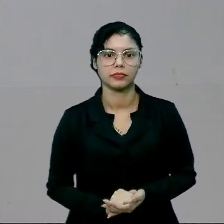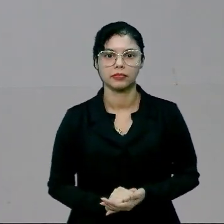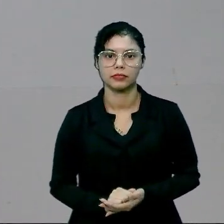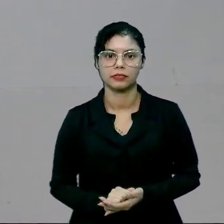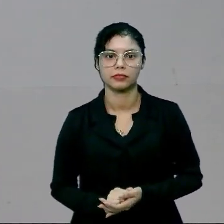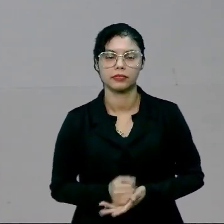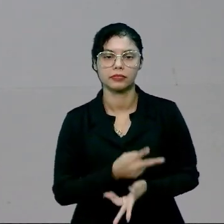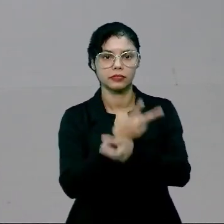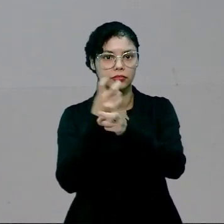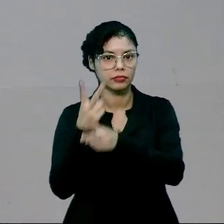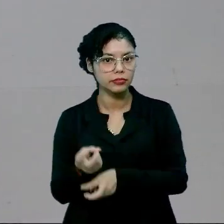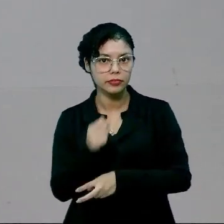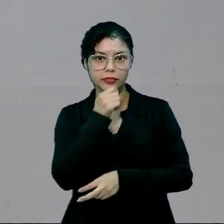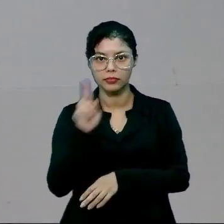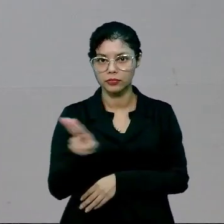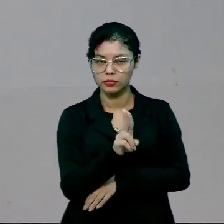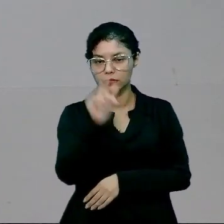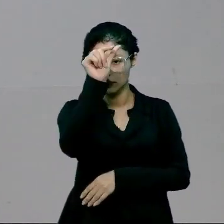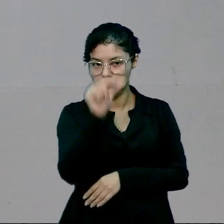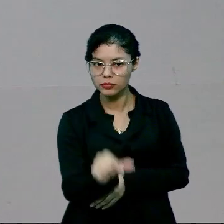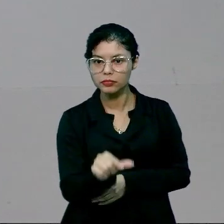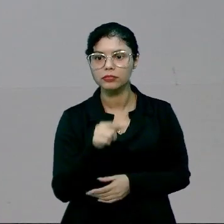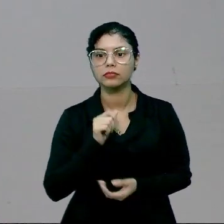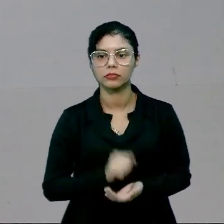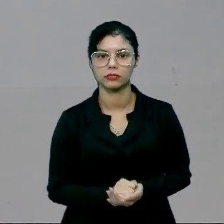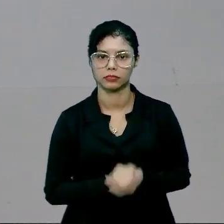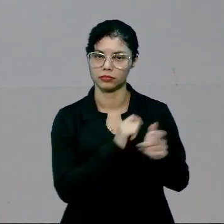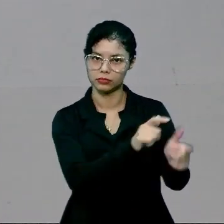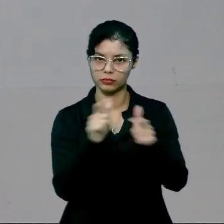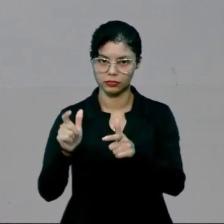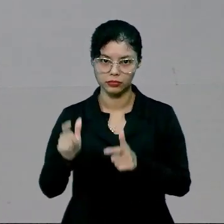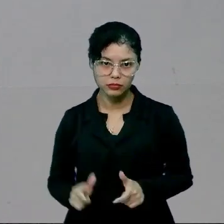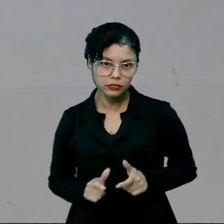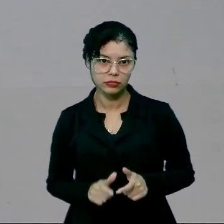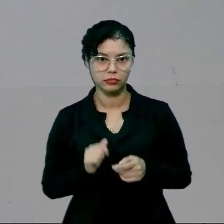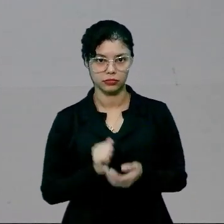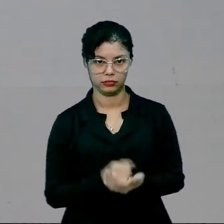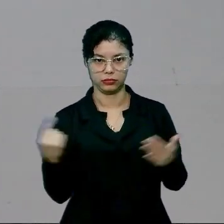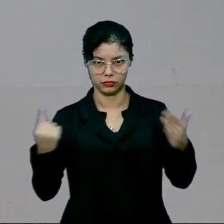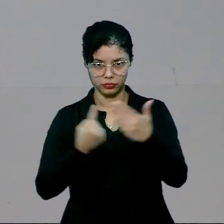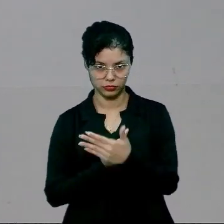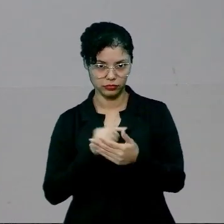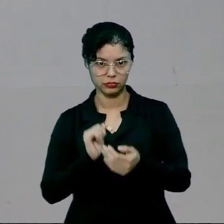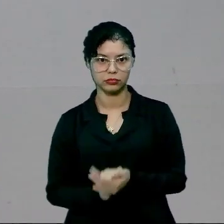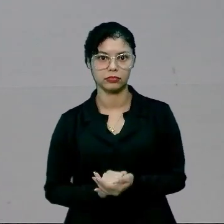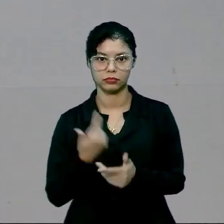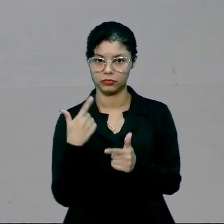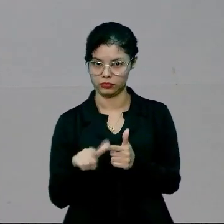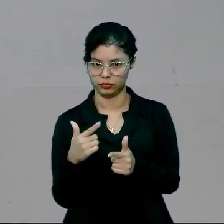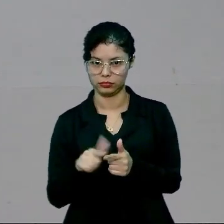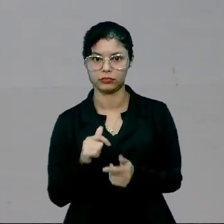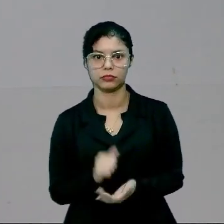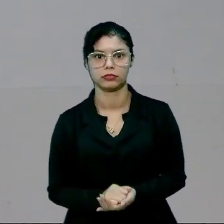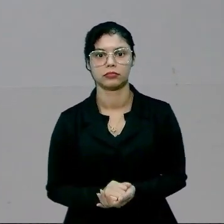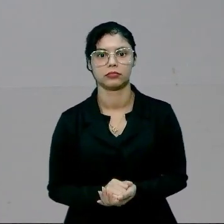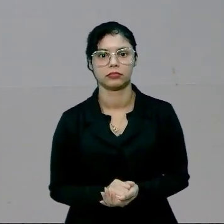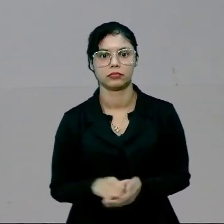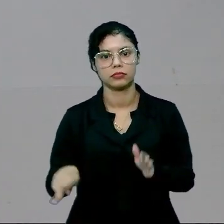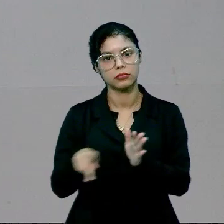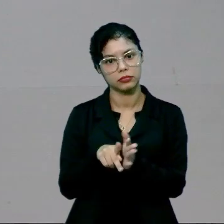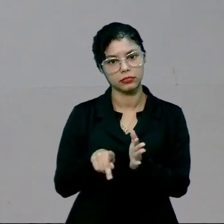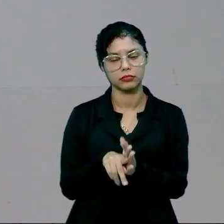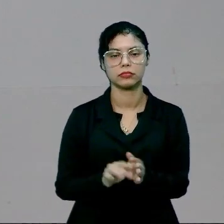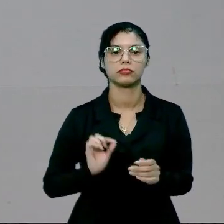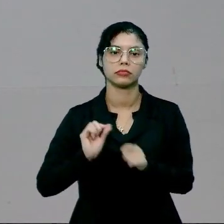a gente observa que o nome do personagem, o ambiente em que ele está inserido, a situação em que ele está